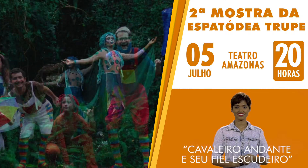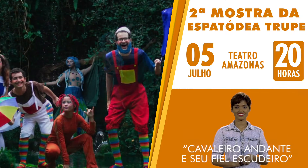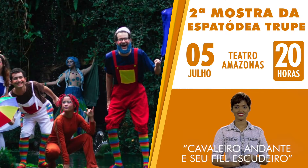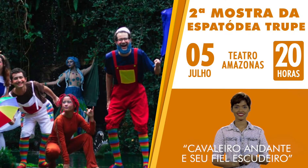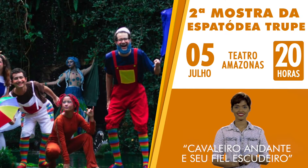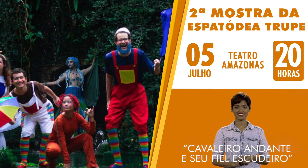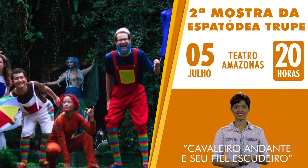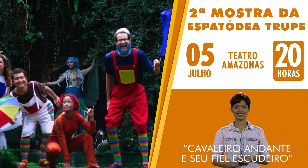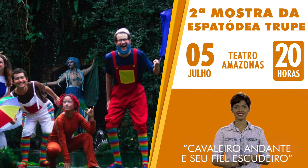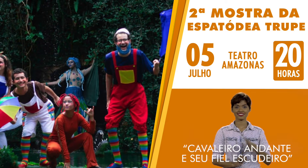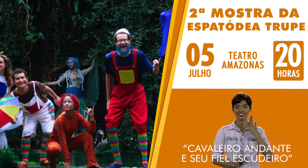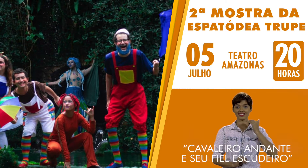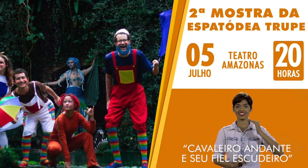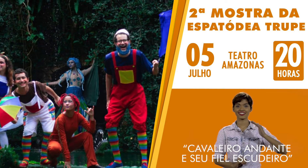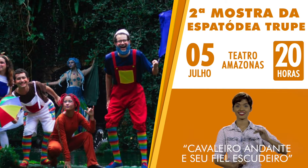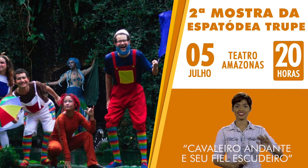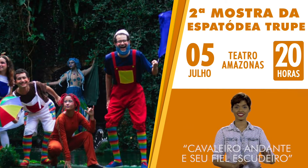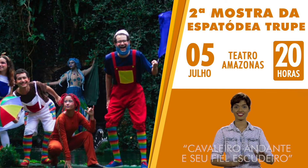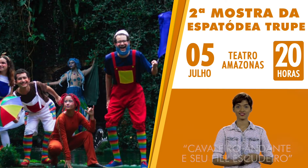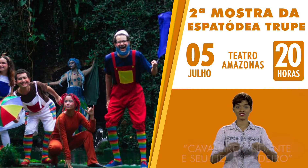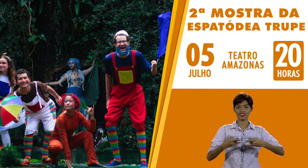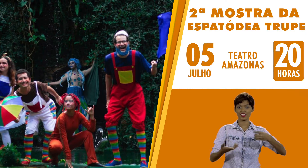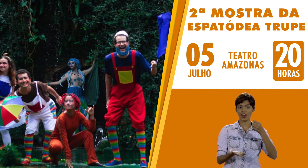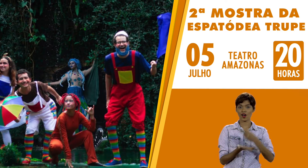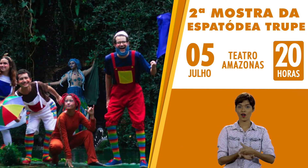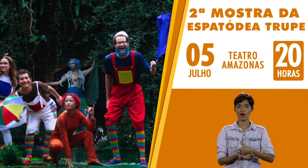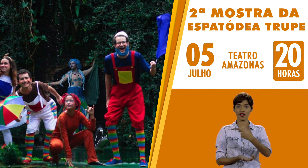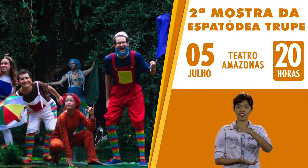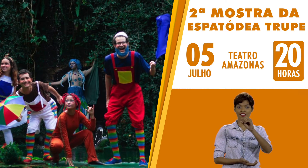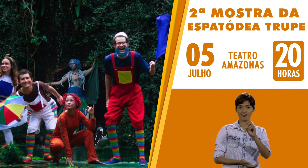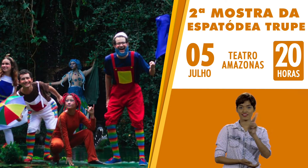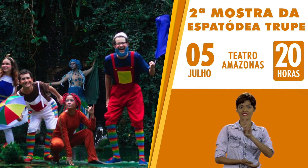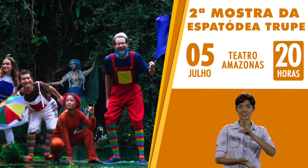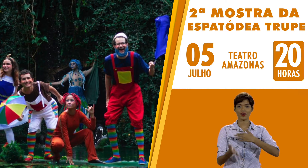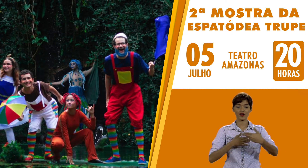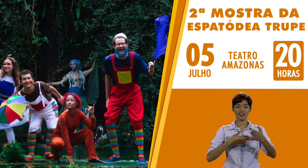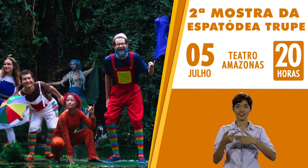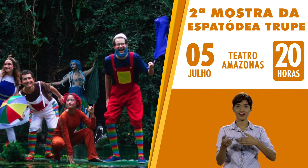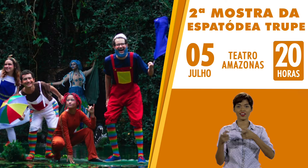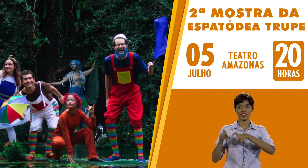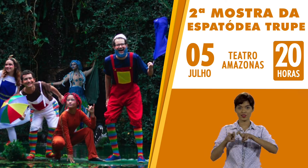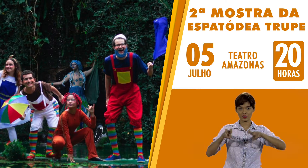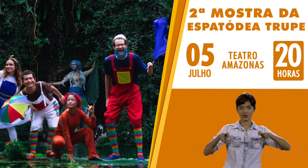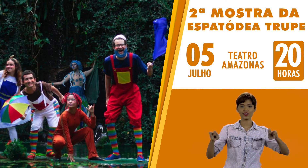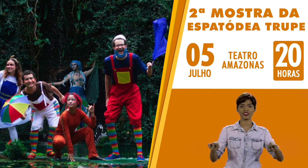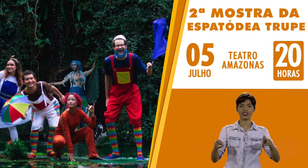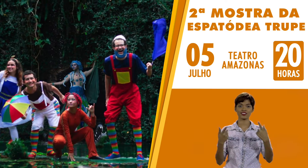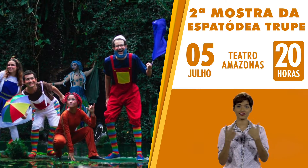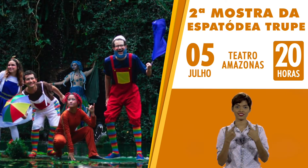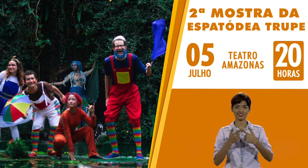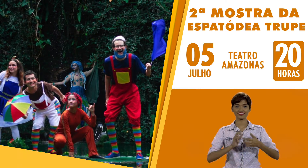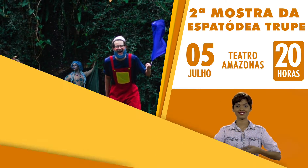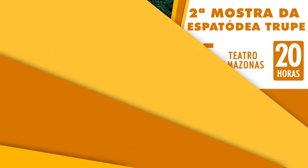para o público infanto juvenil os ingressos custam r$20 para todos os lugares